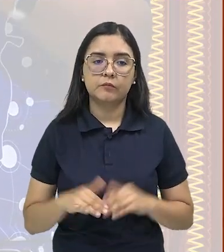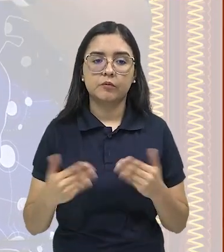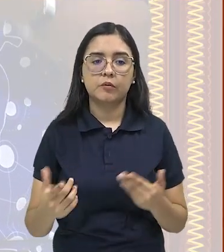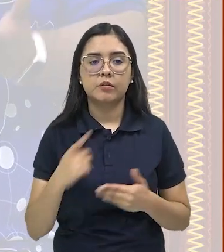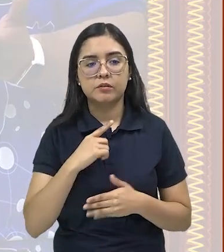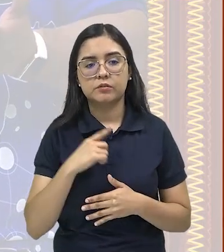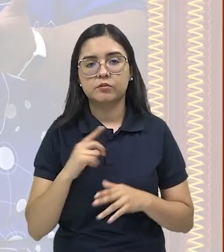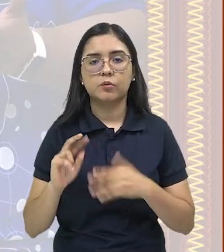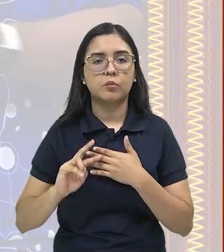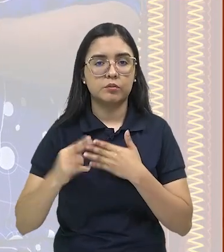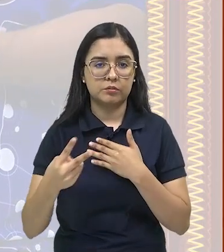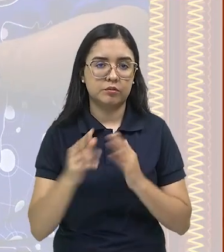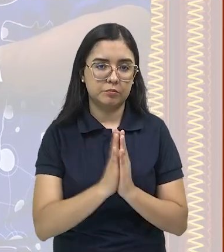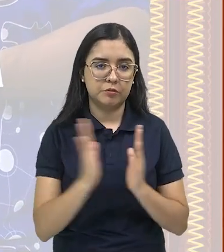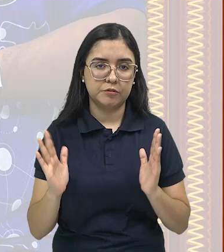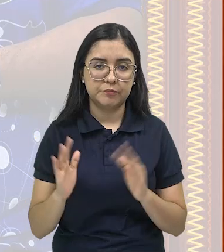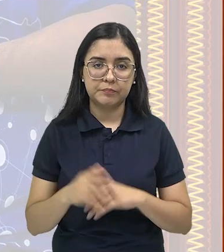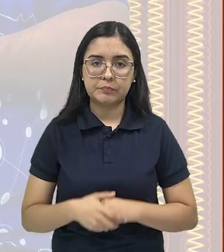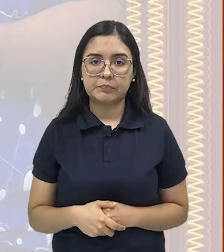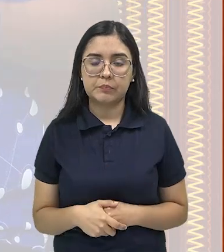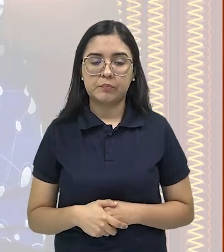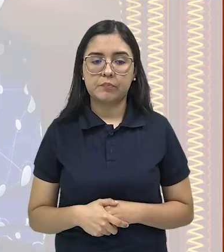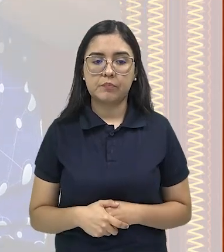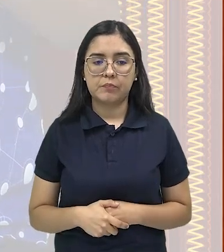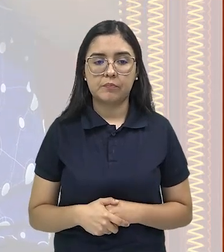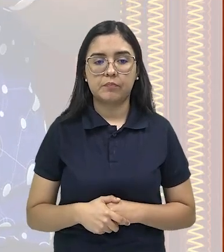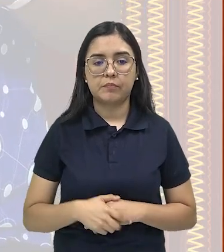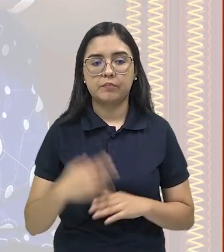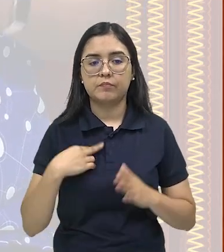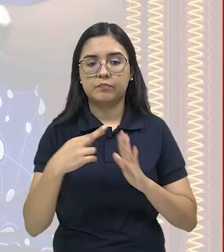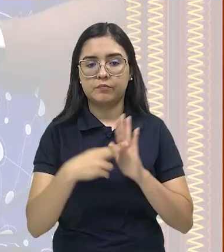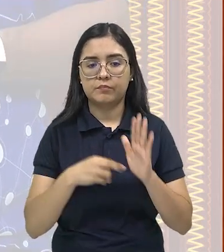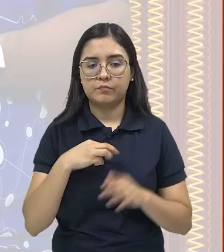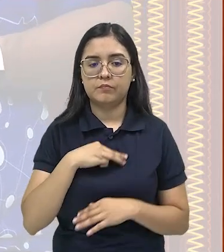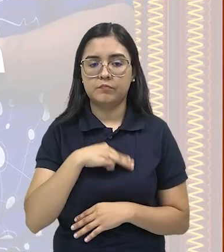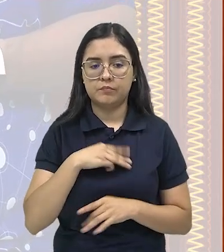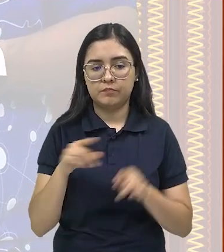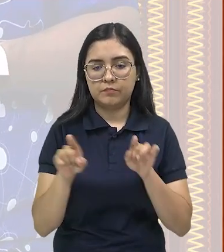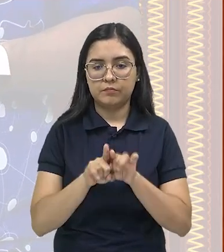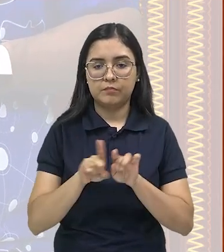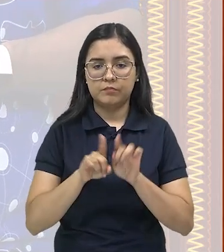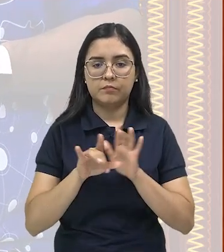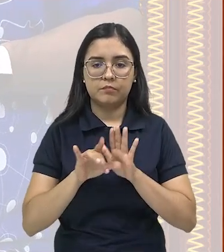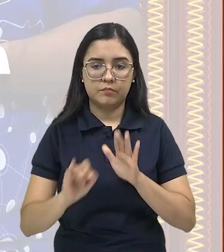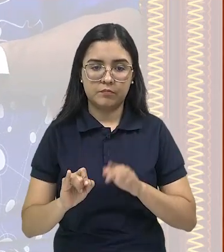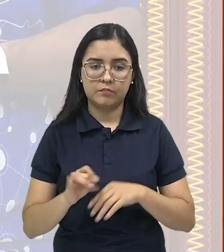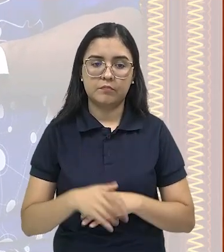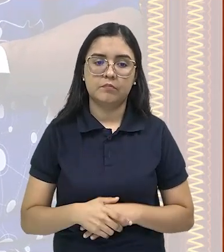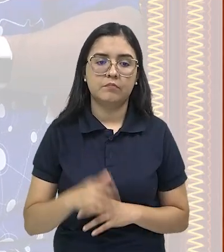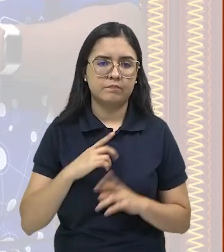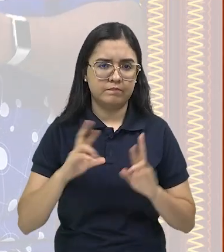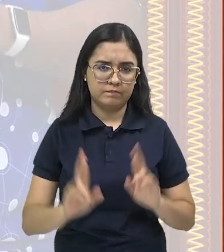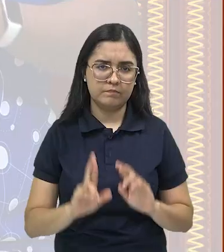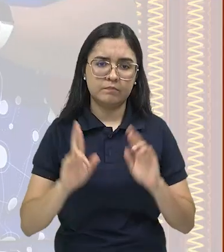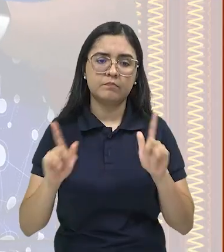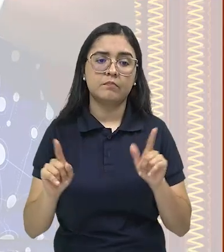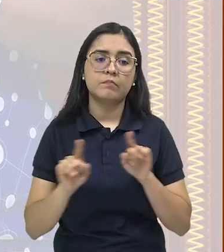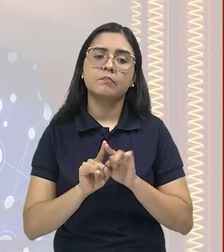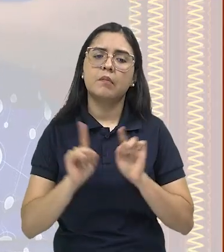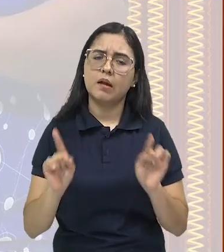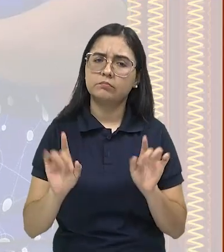consequências de todo esse processo. Tá, o regulamento das missões e a lei de terras, embora distintos,